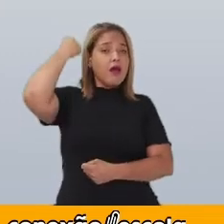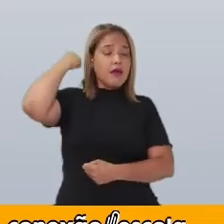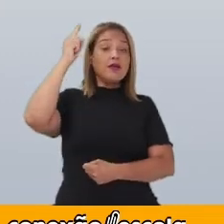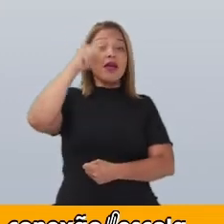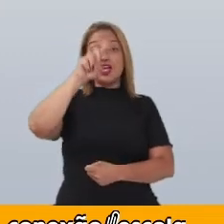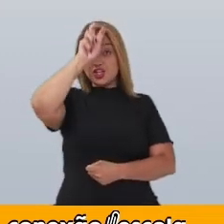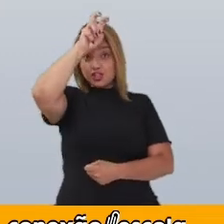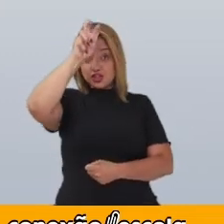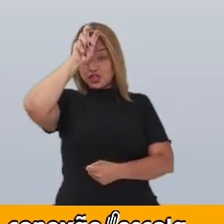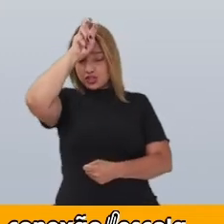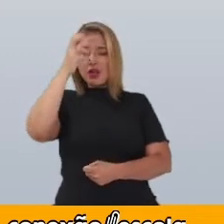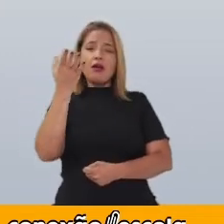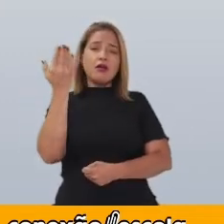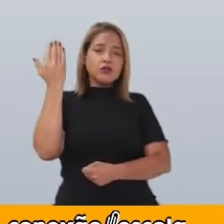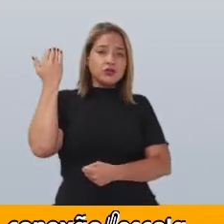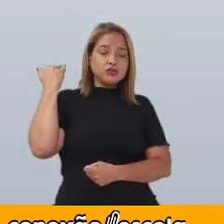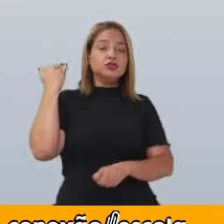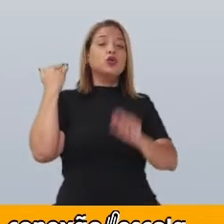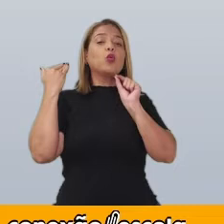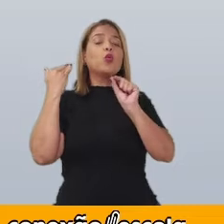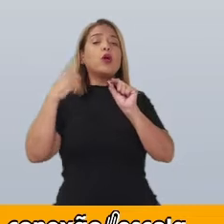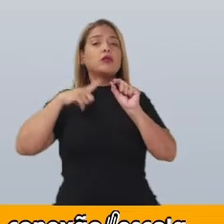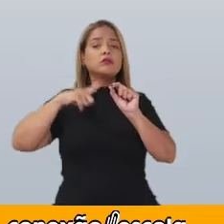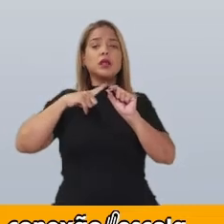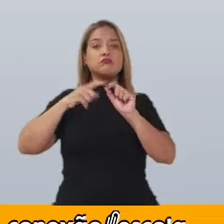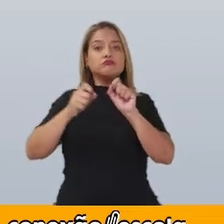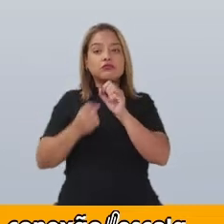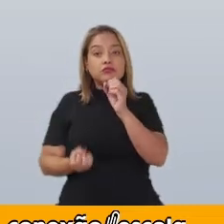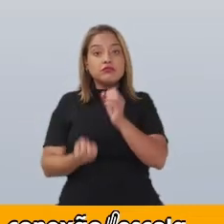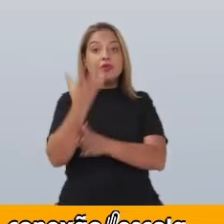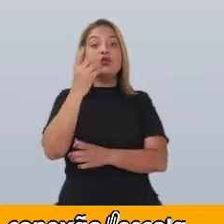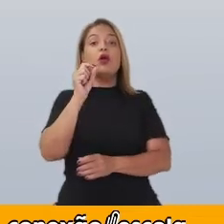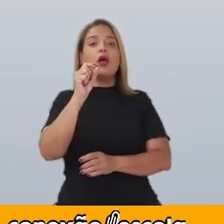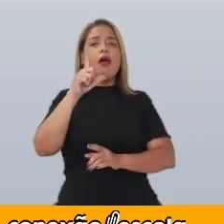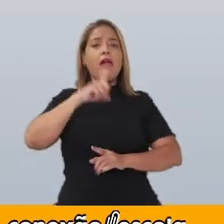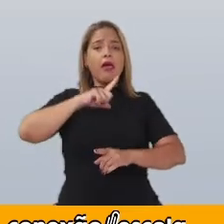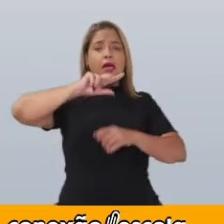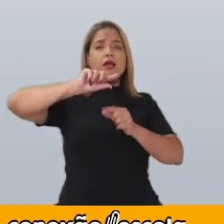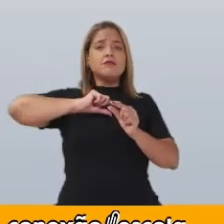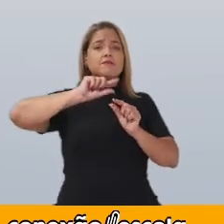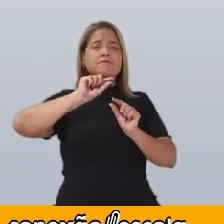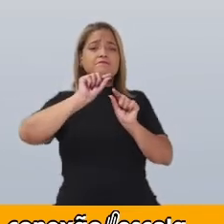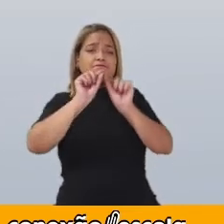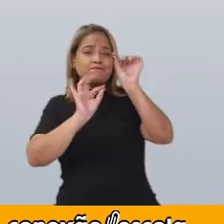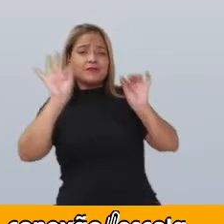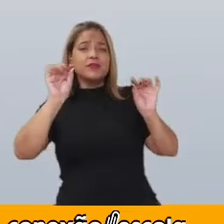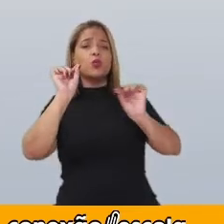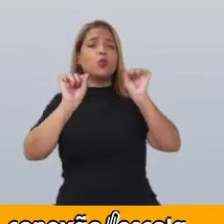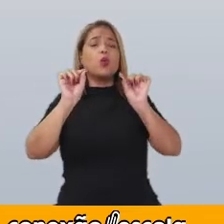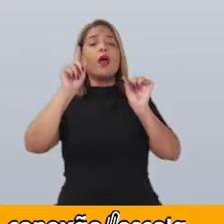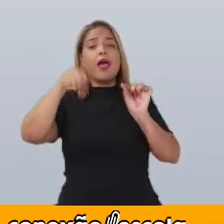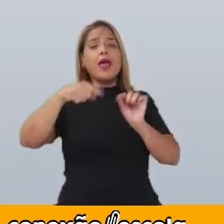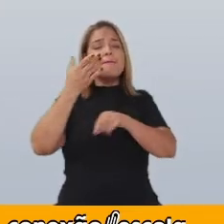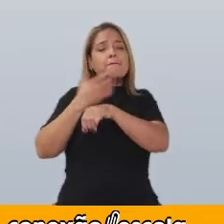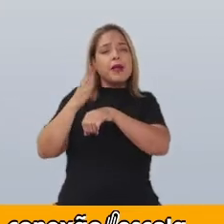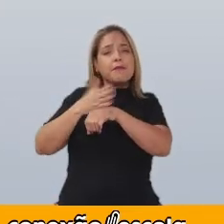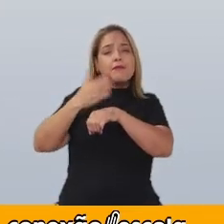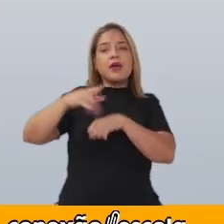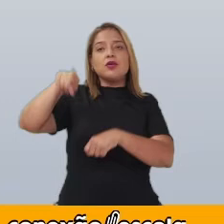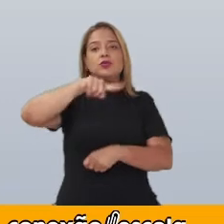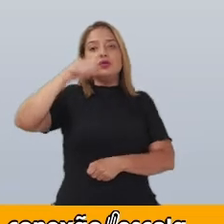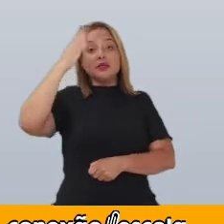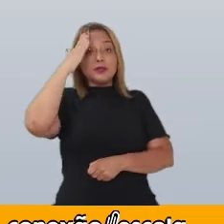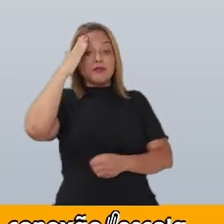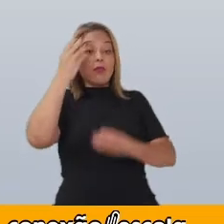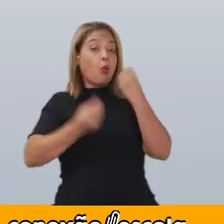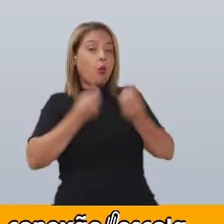Antigo, desenvolveu-se uma geometria prática para resolver problemas do cotidiano, principalmente